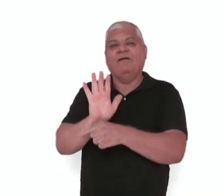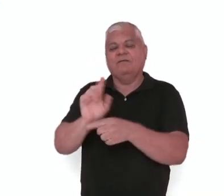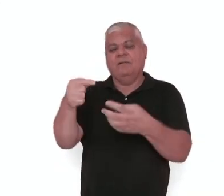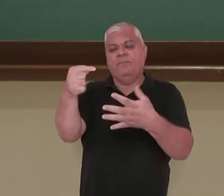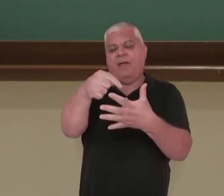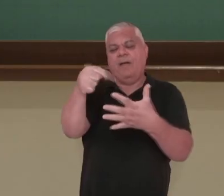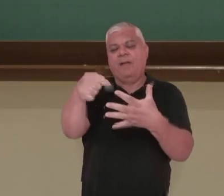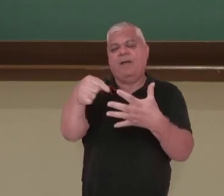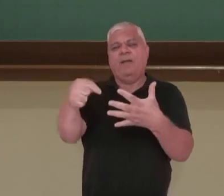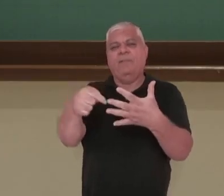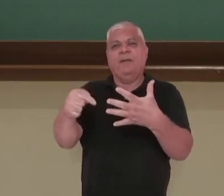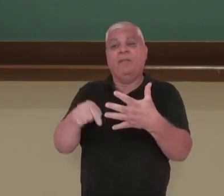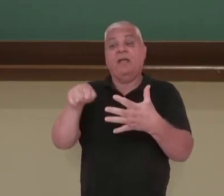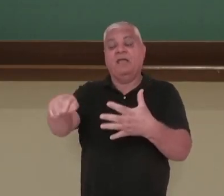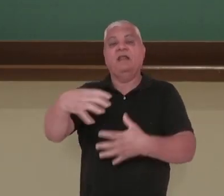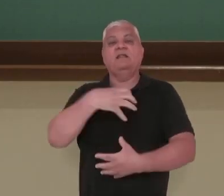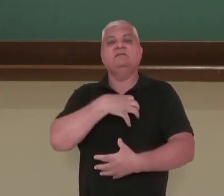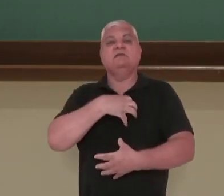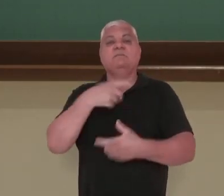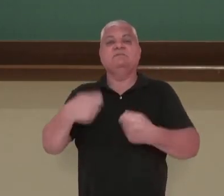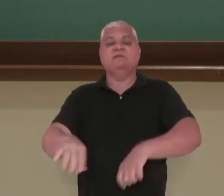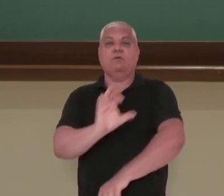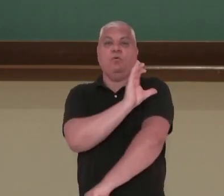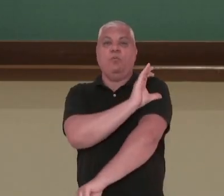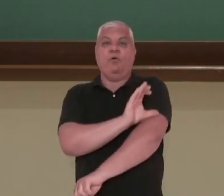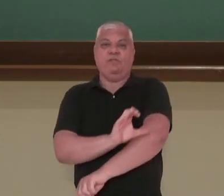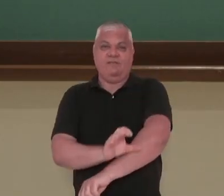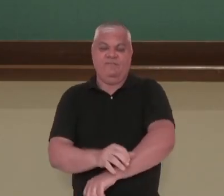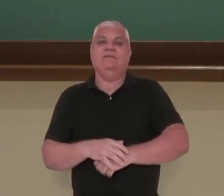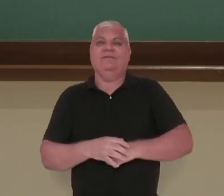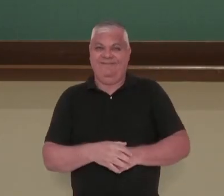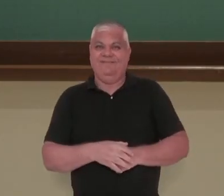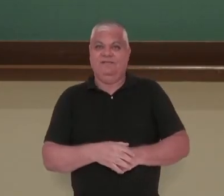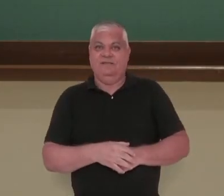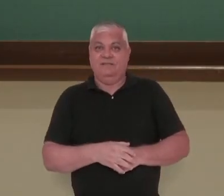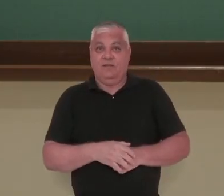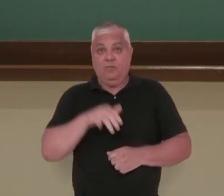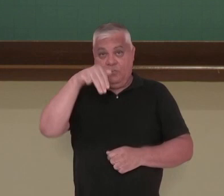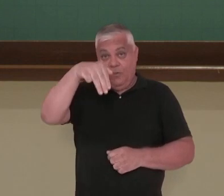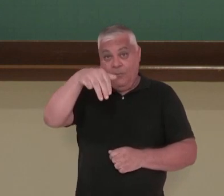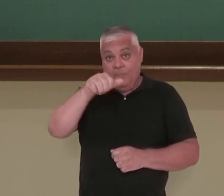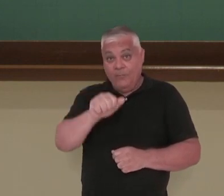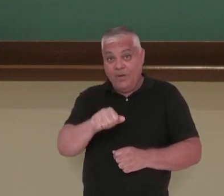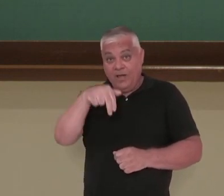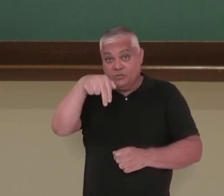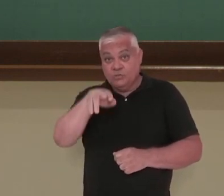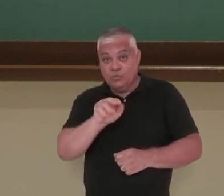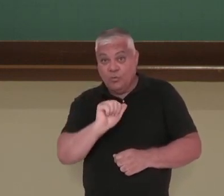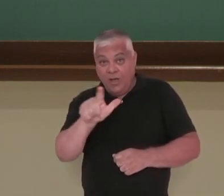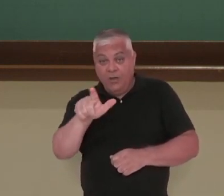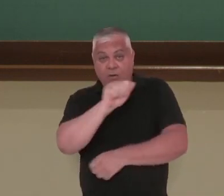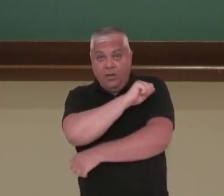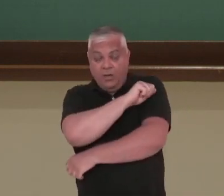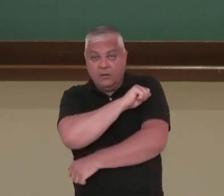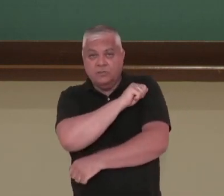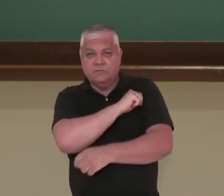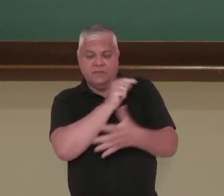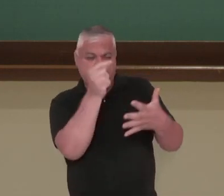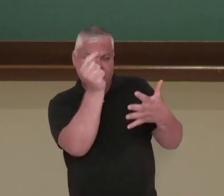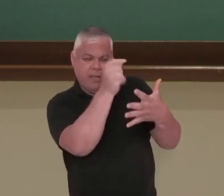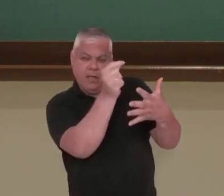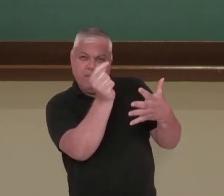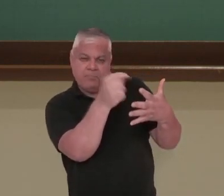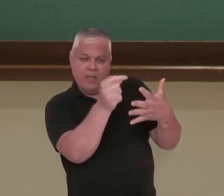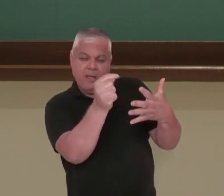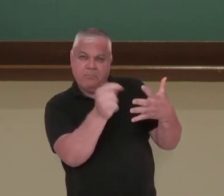estudantes no ambiente escolar. Então, no manual do aluno é onde você vai encontrar justamente as regras exclusivas para os